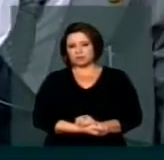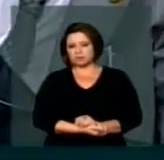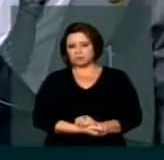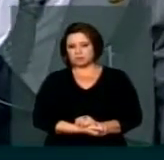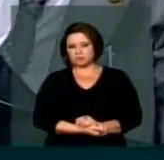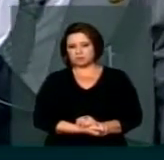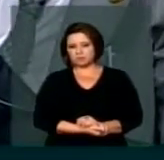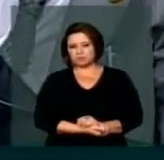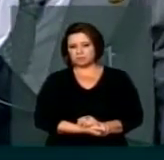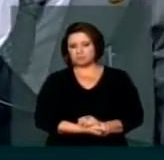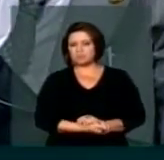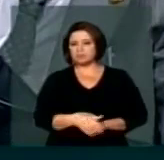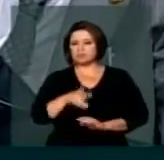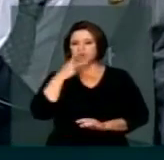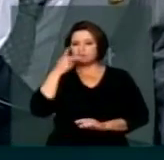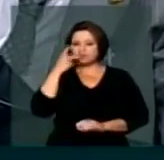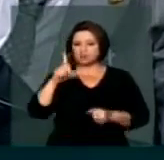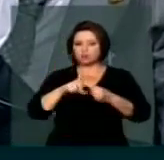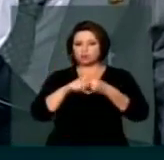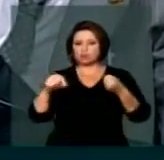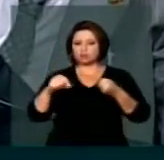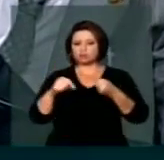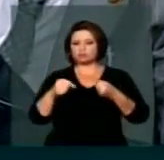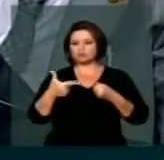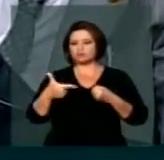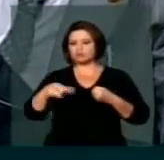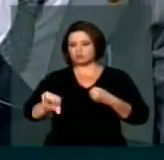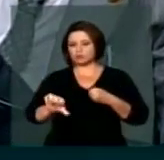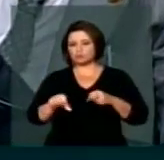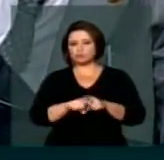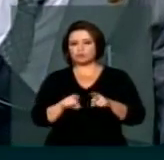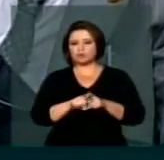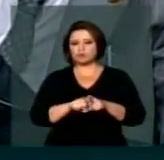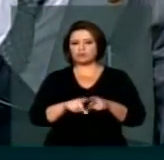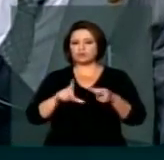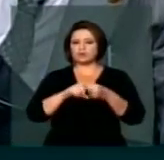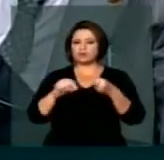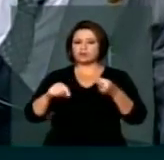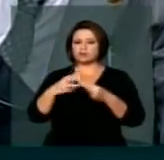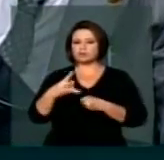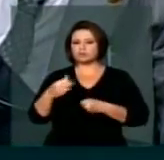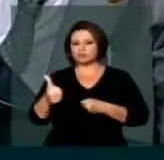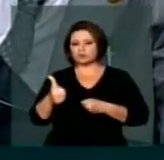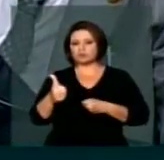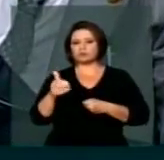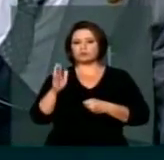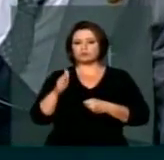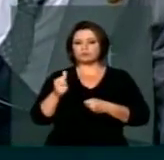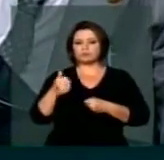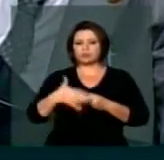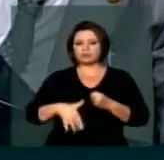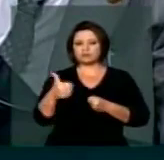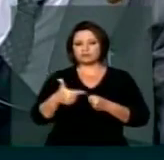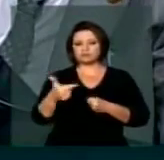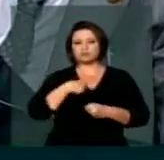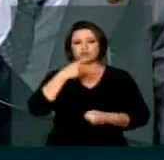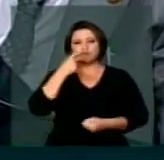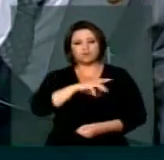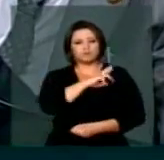tratou da questão do artigo 29, por consequência o artigo 31, parágrafo 2º, que trata